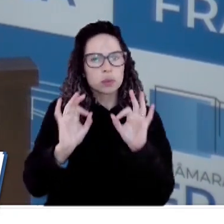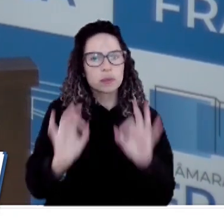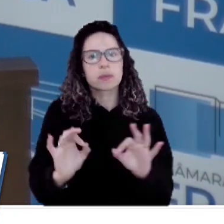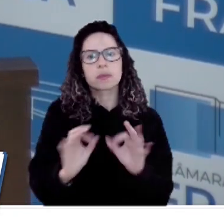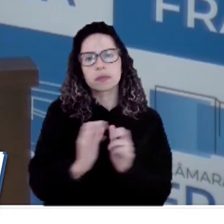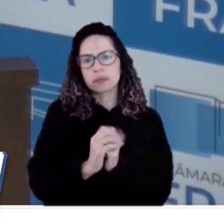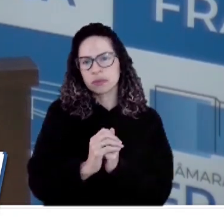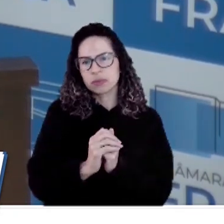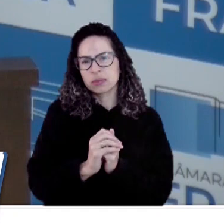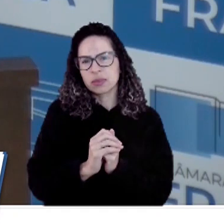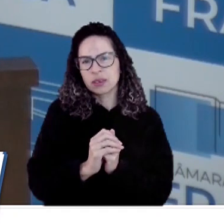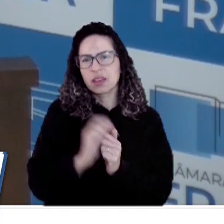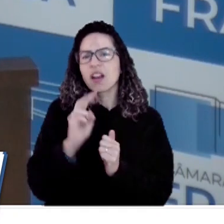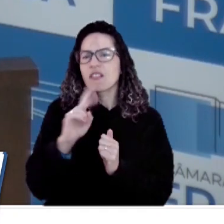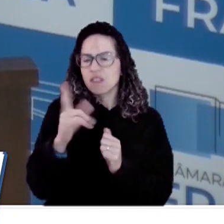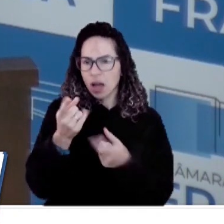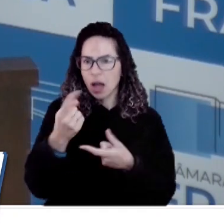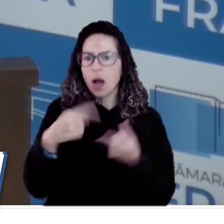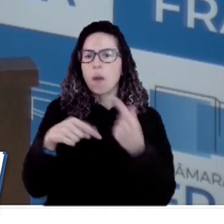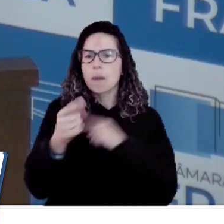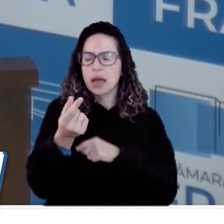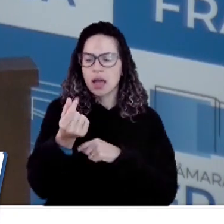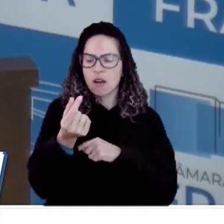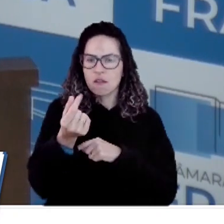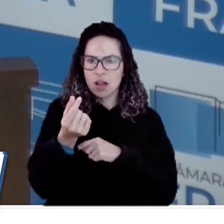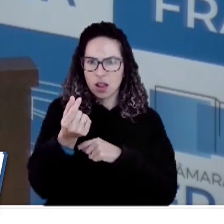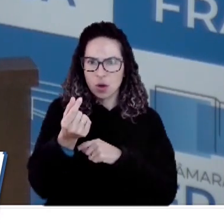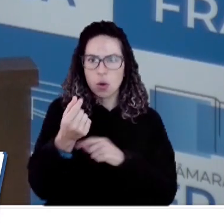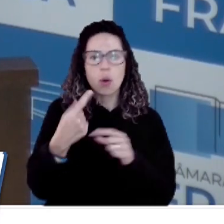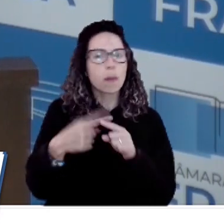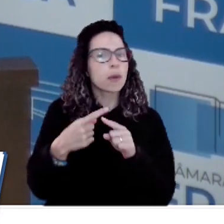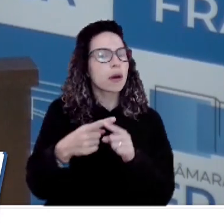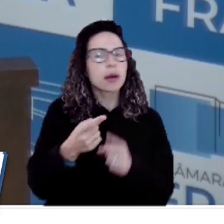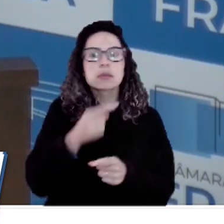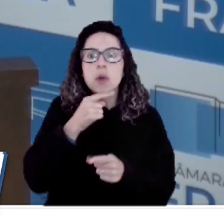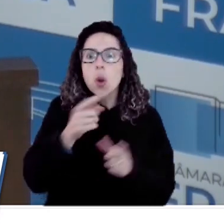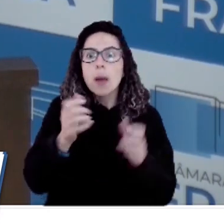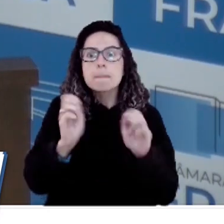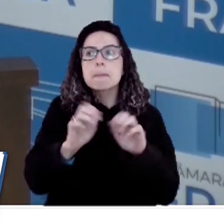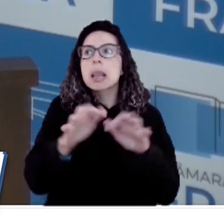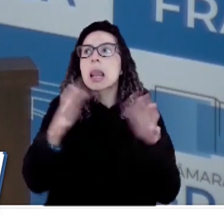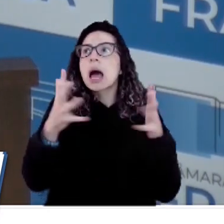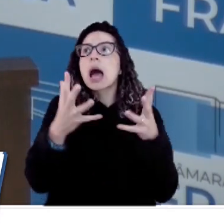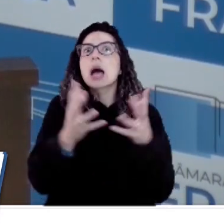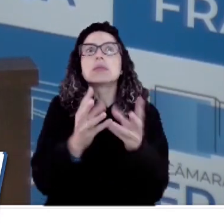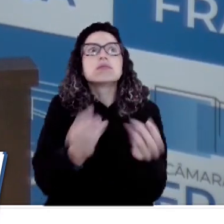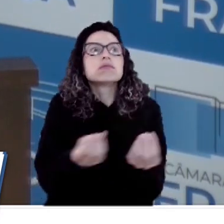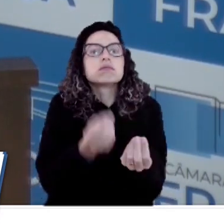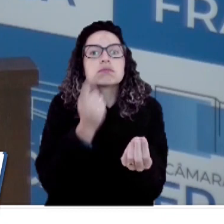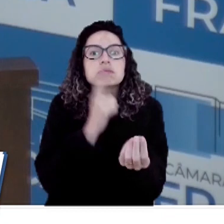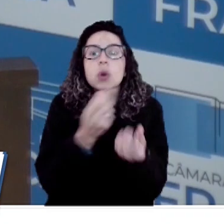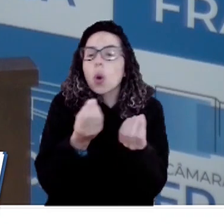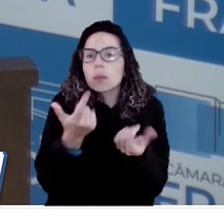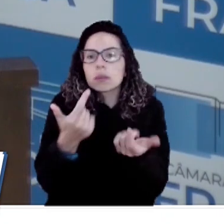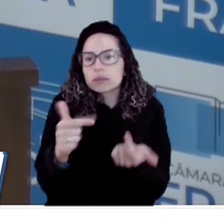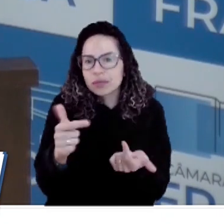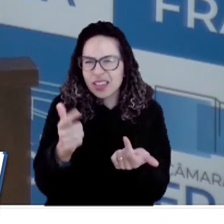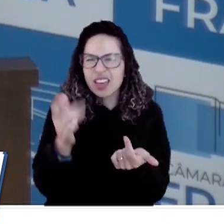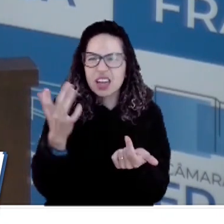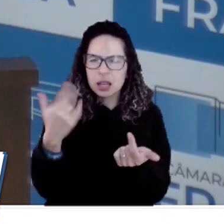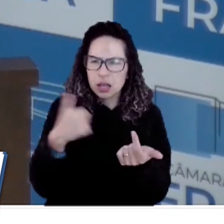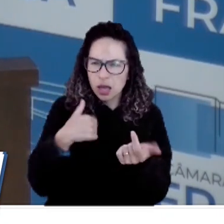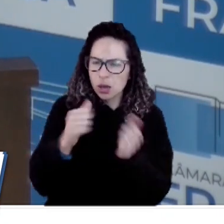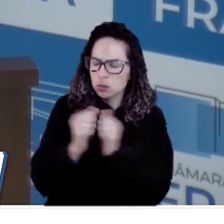vai ter aumento tarifário, porque não tem milagre, não tem outro jeito. Nós recebemos aqui aí, o Ronaldo,